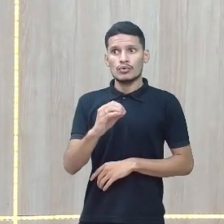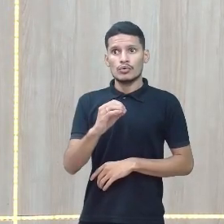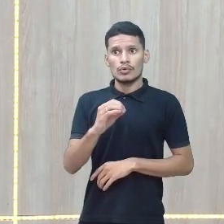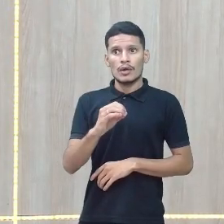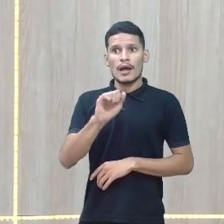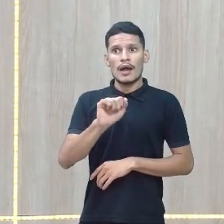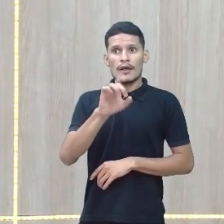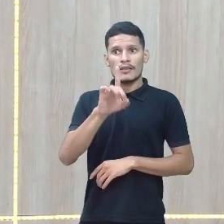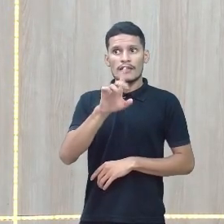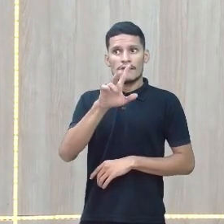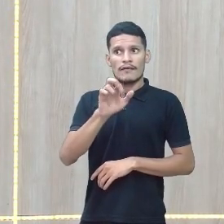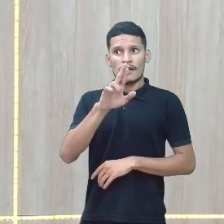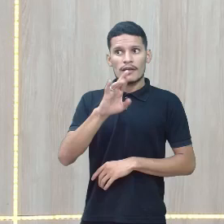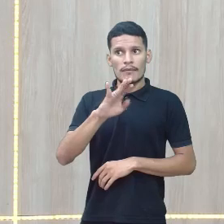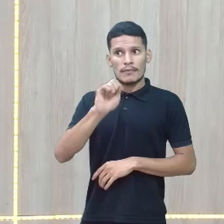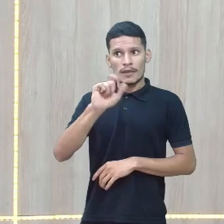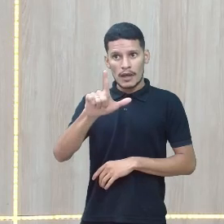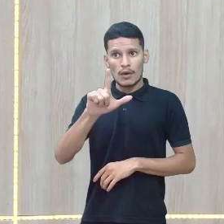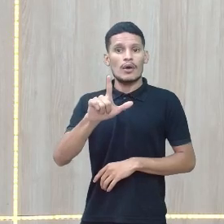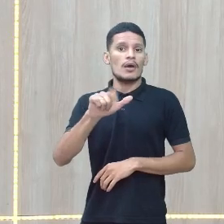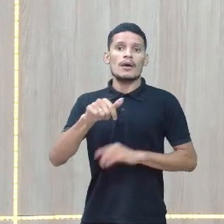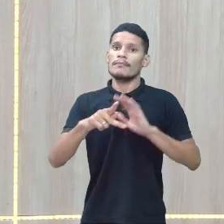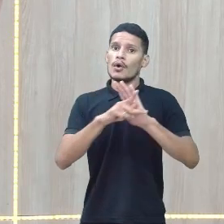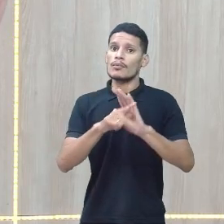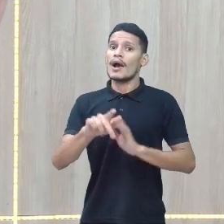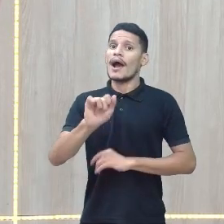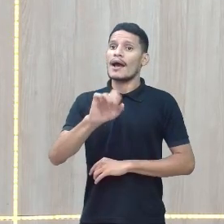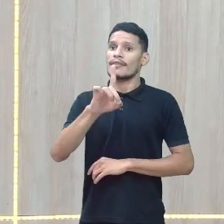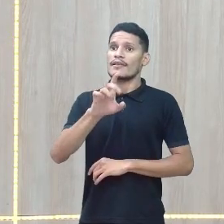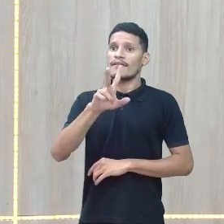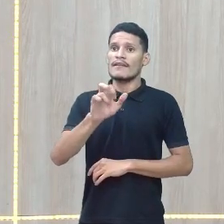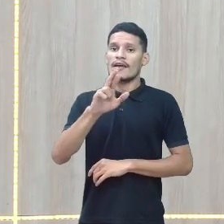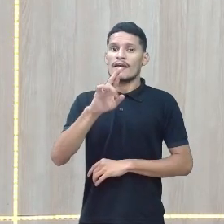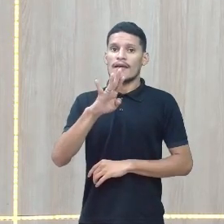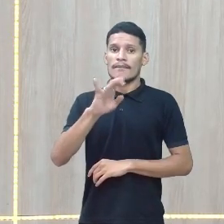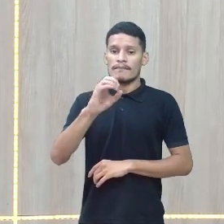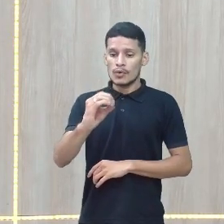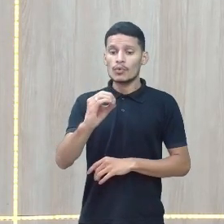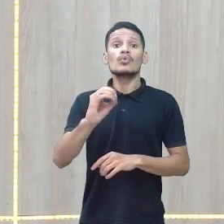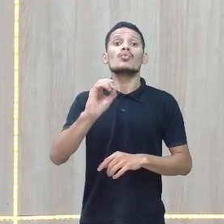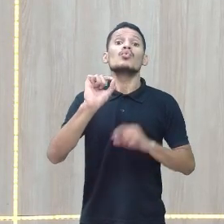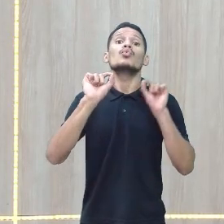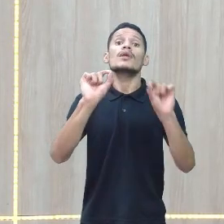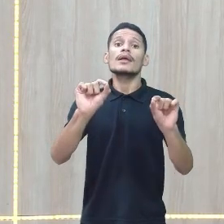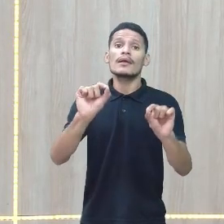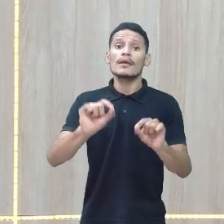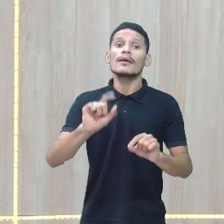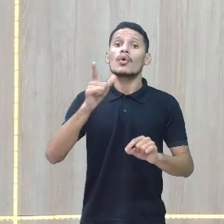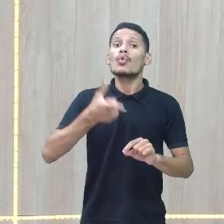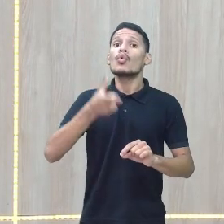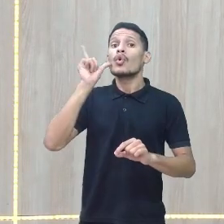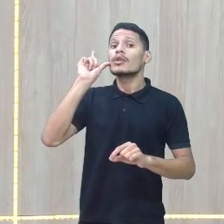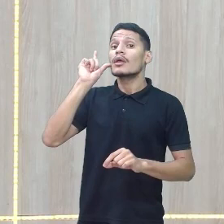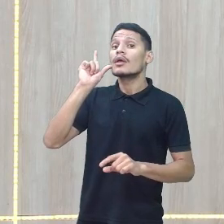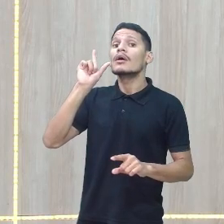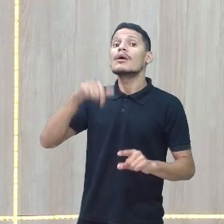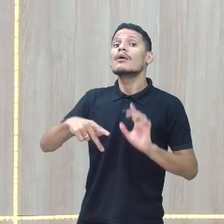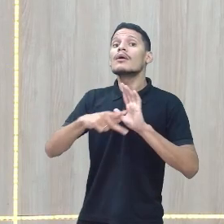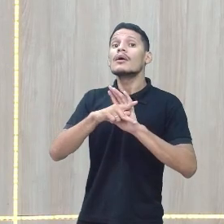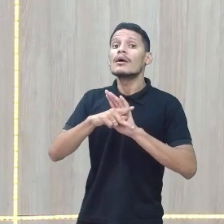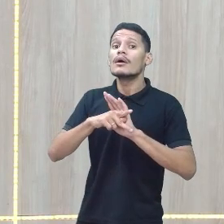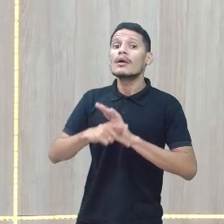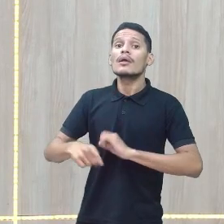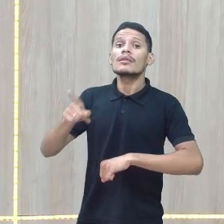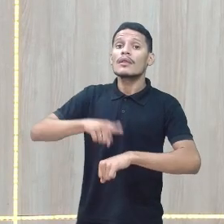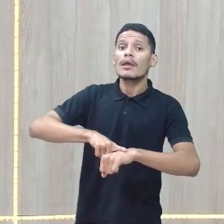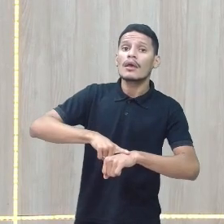adjunto adverbial, o advérbio, não é? Advérbio de quê? Ontem é